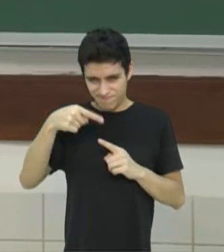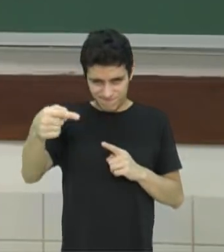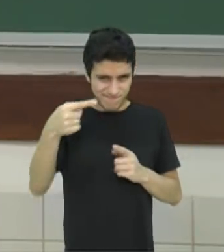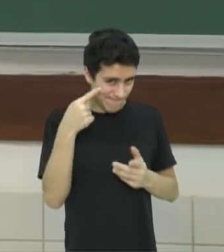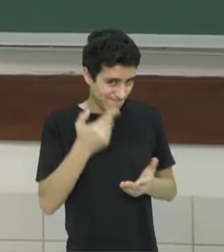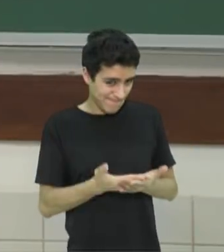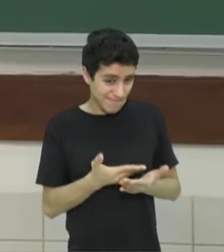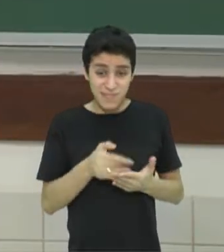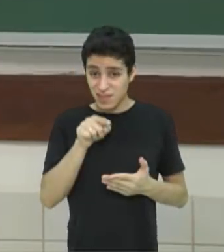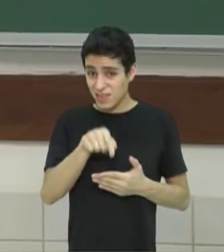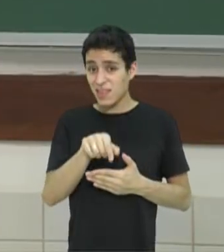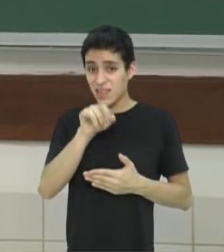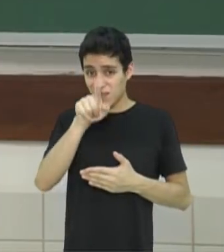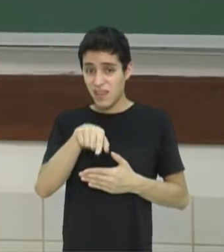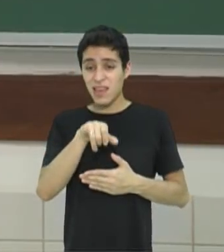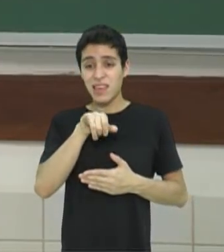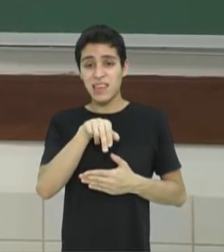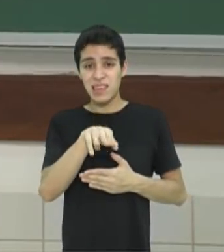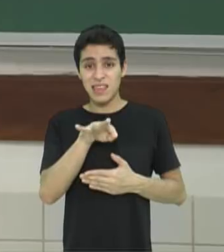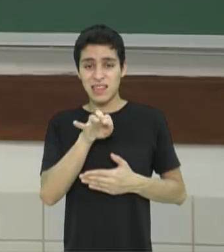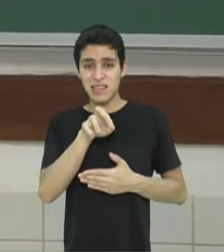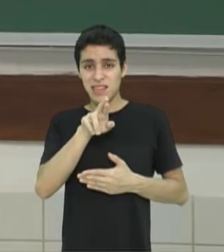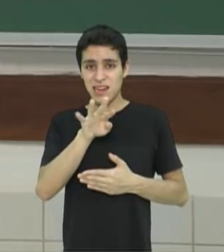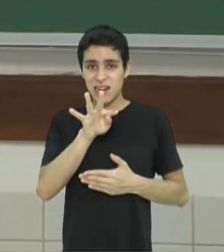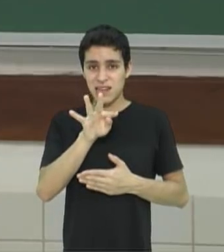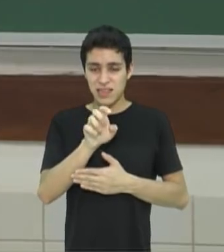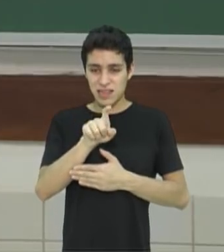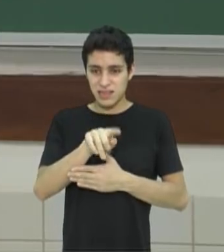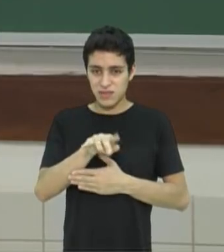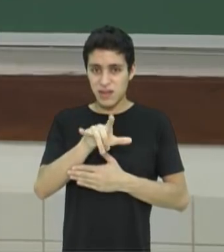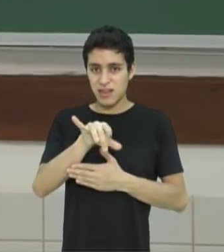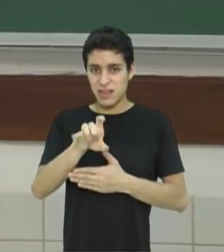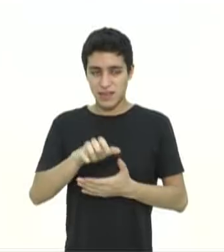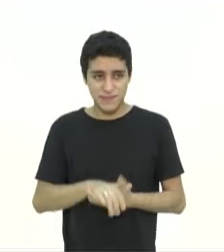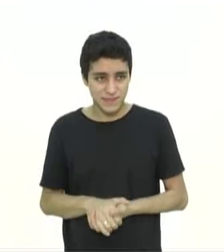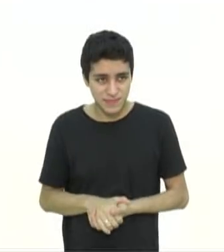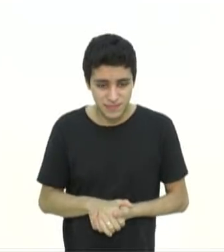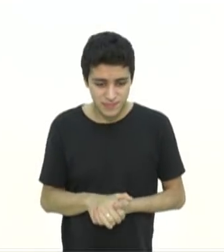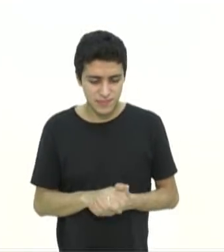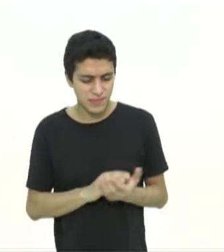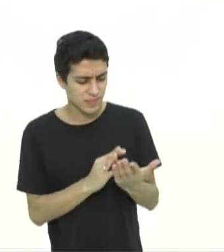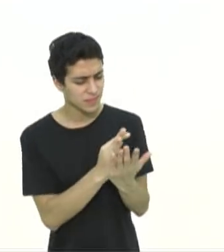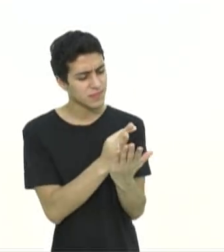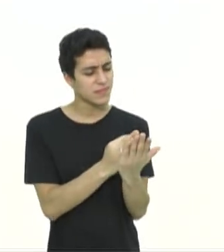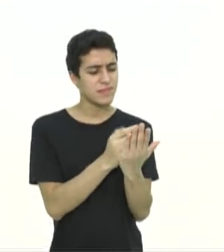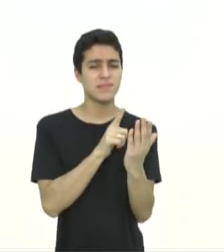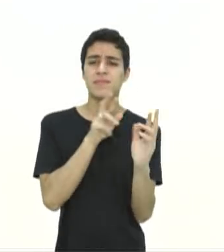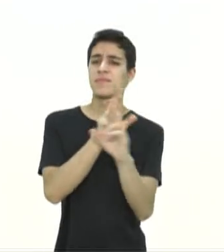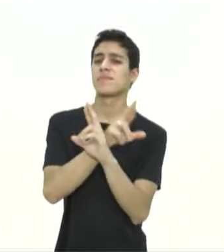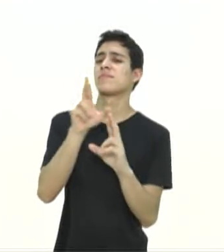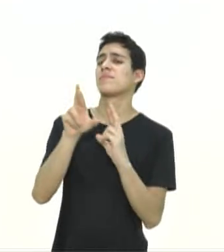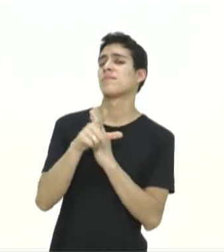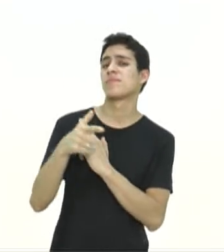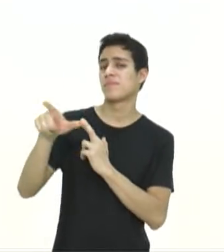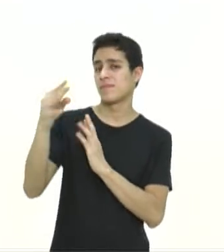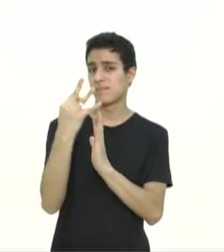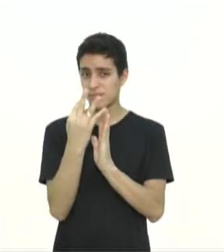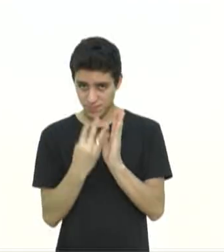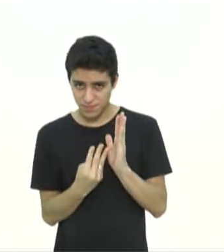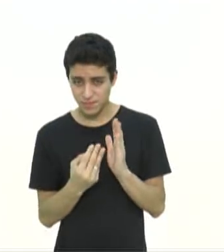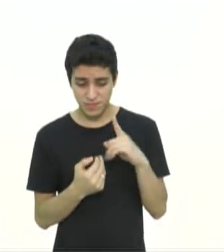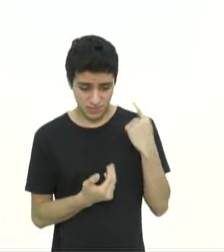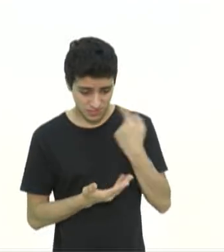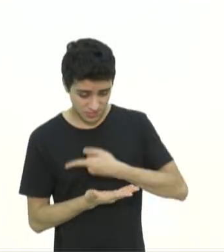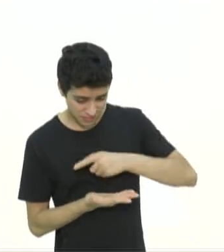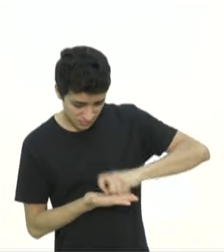pouquinho. Isso é intertextualidade, ok? Então, ocorre quando um texto relembra outro texto. Na verdade, quando falamos